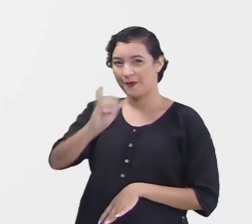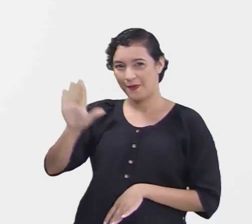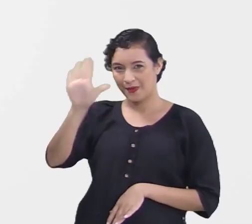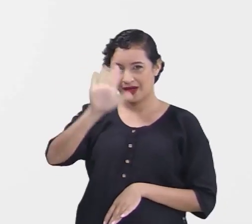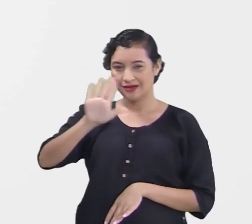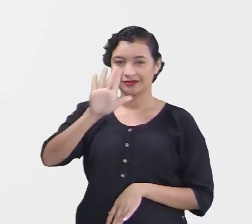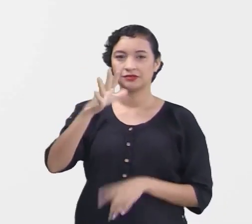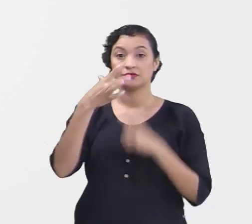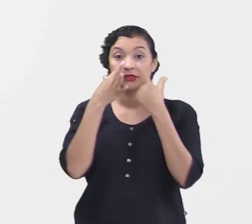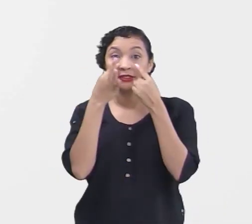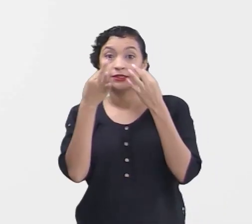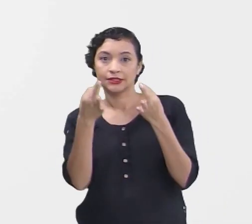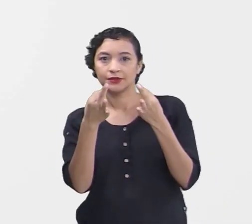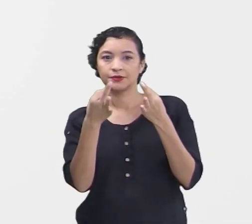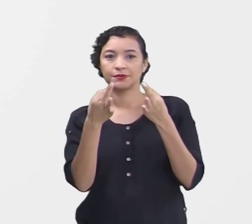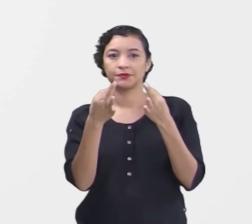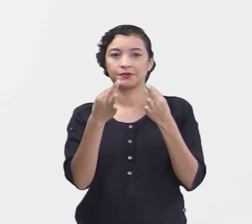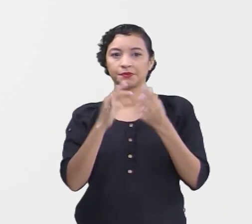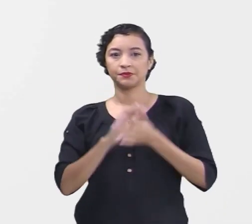atenção.